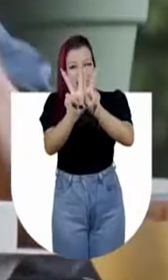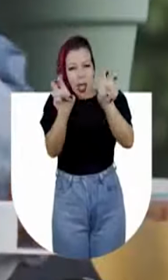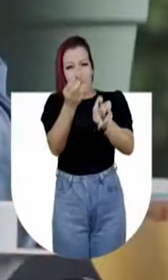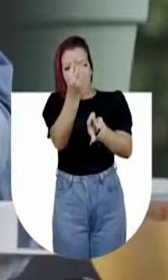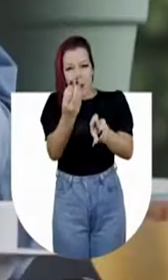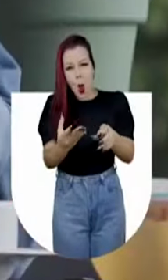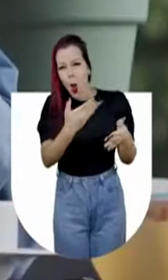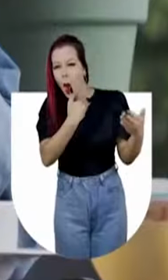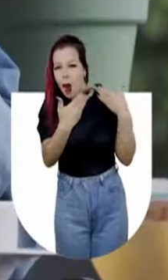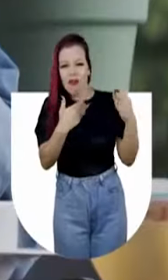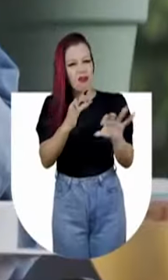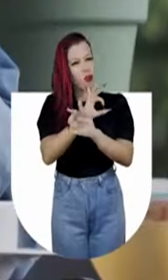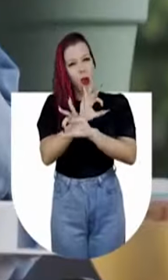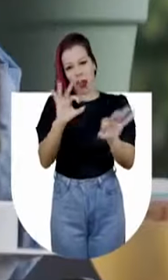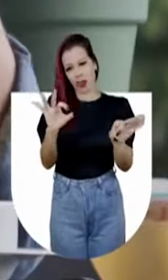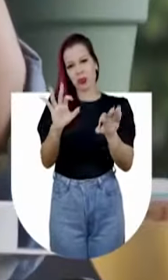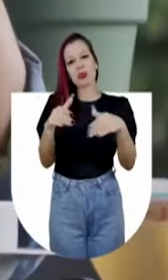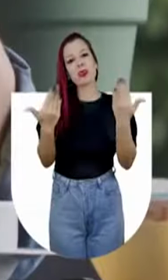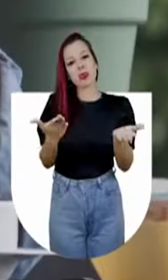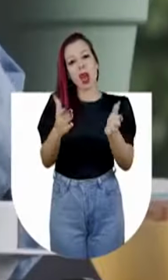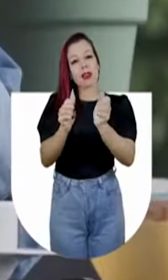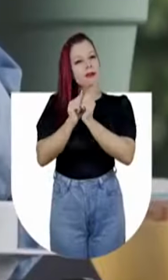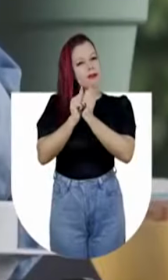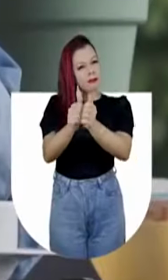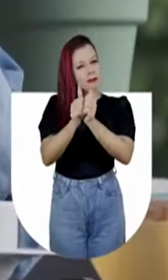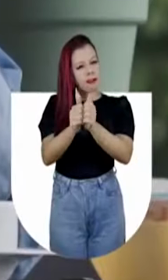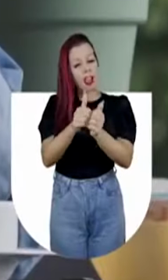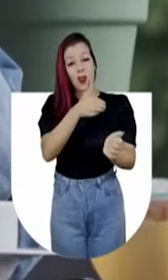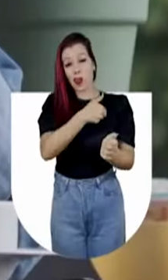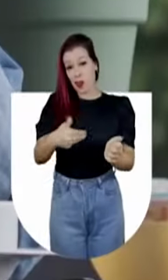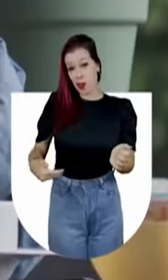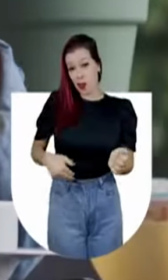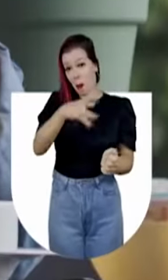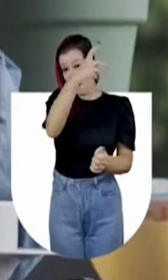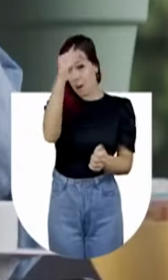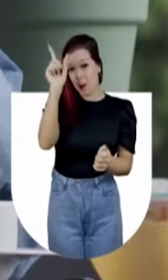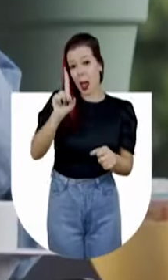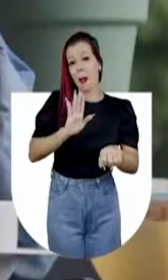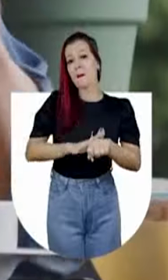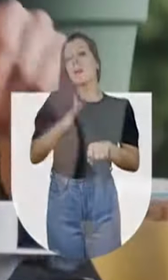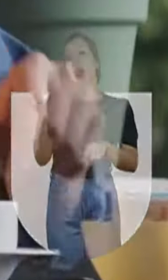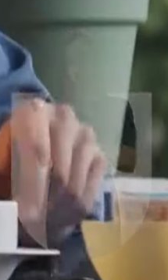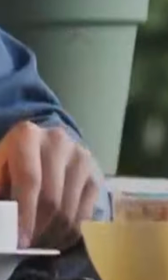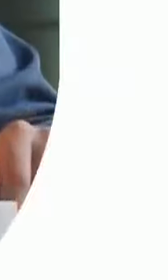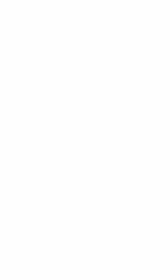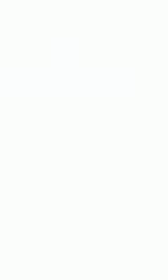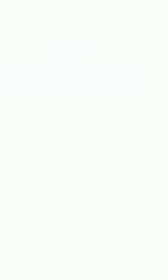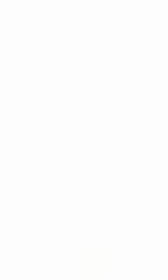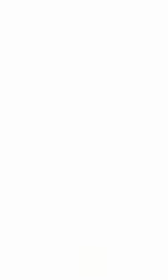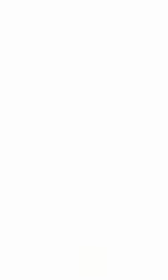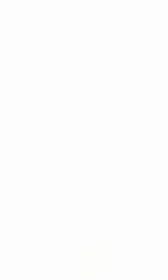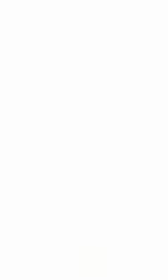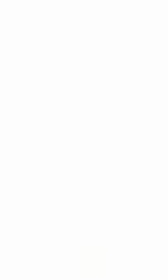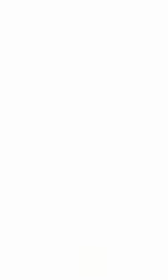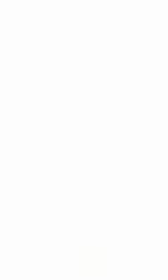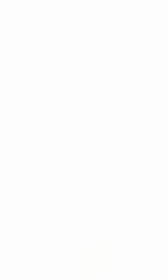Quando o assunto é bom, a conversa rende, né? Então, já segue aí o GovMS nas redes, porque vem muito mais por aí.